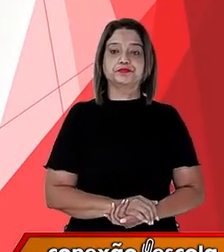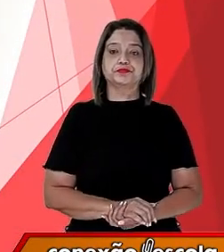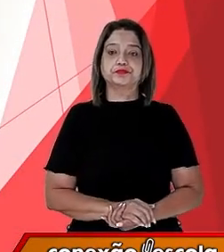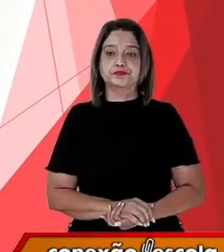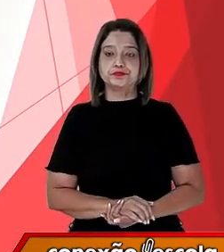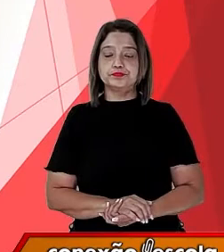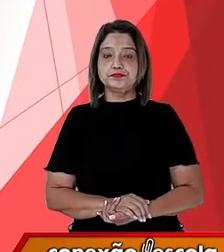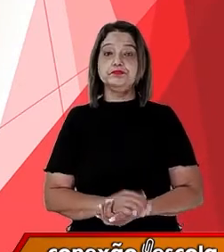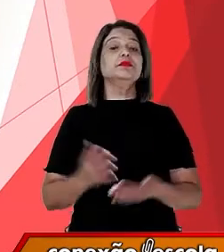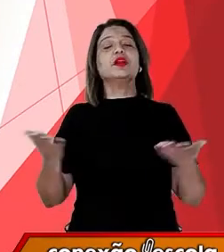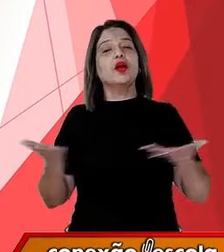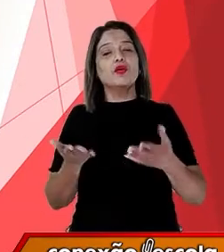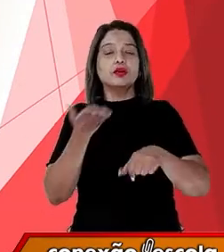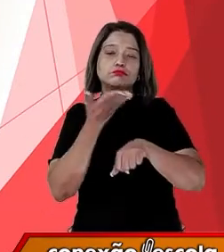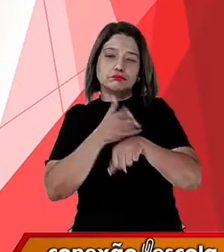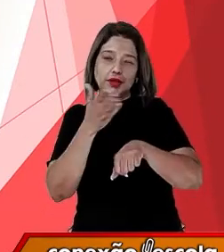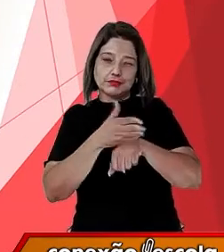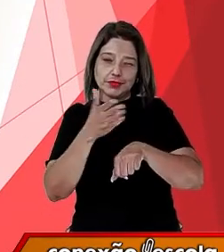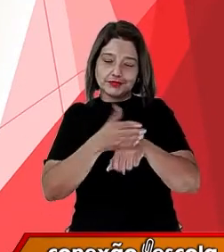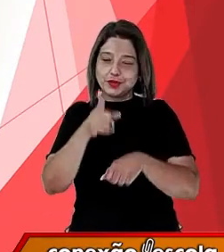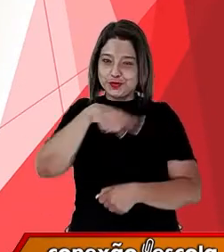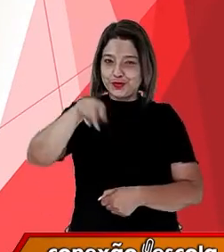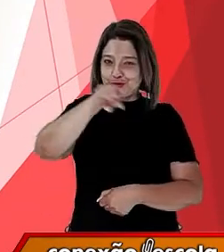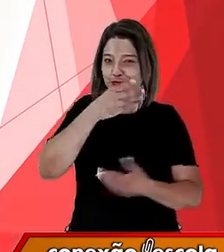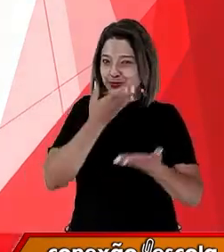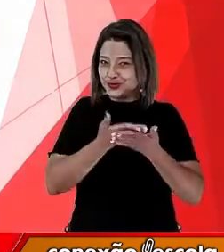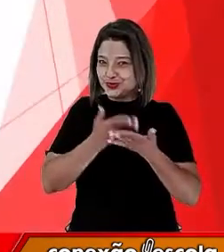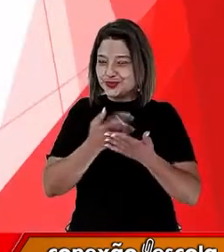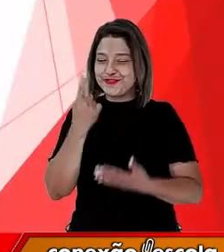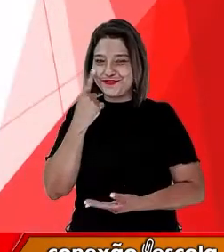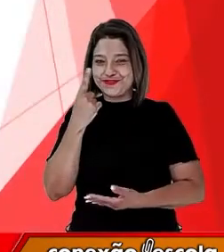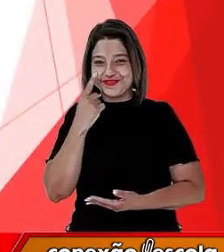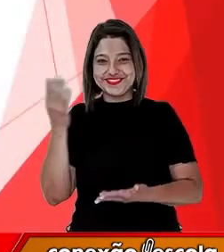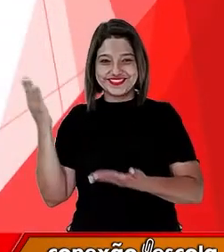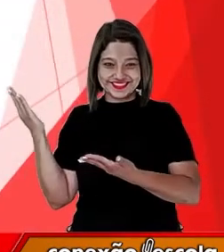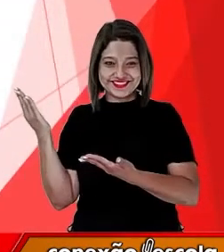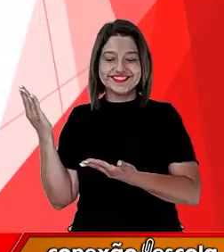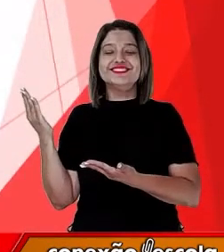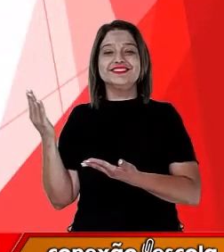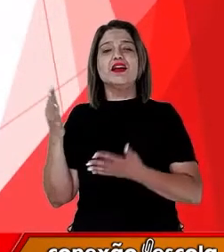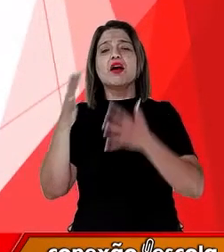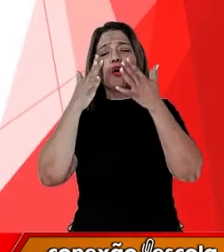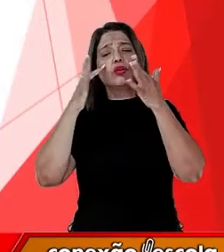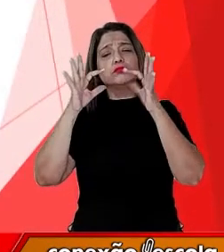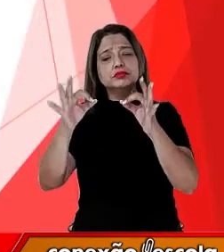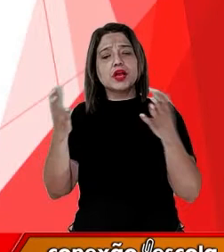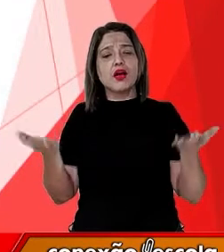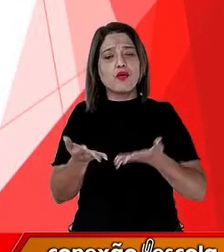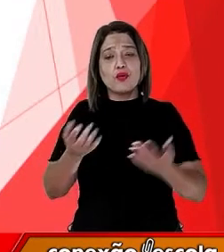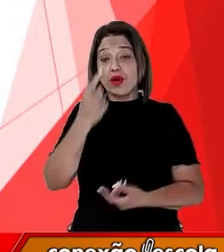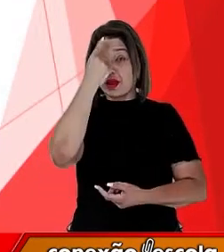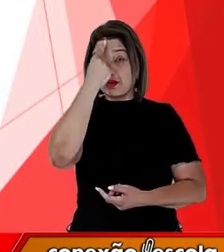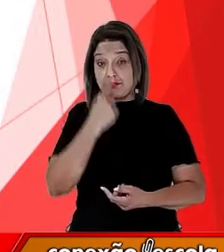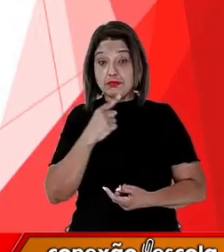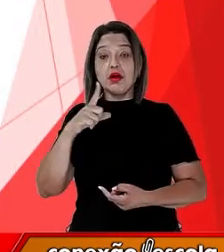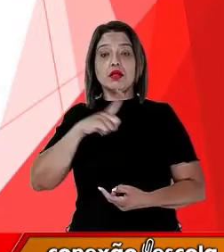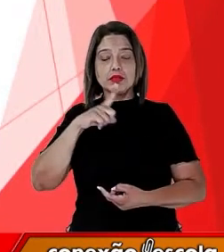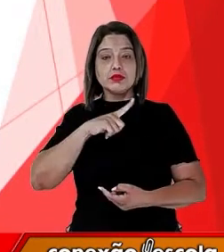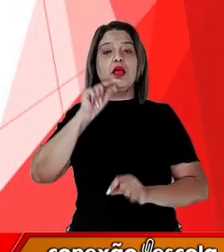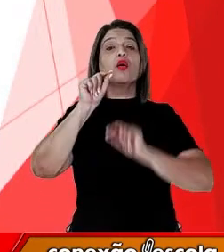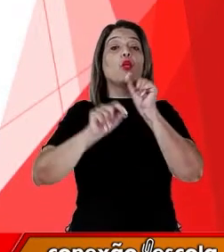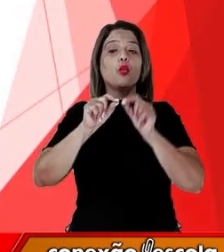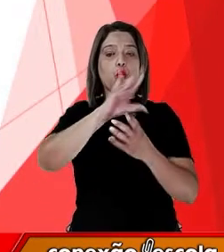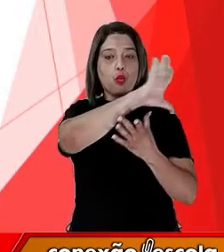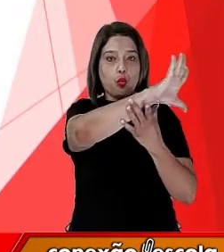Então, vamos colocar os nossos estudos em prática agora. Observe a imagem abaixo que foi